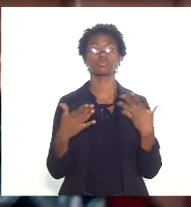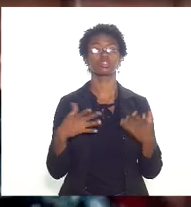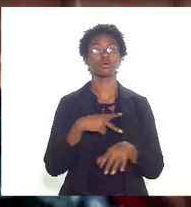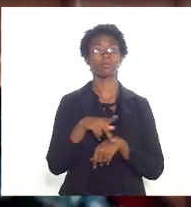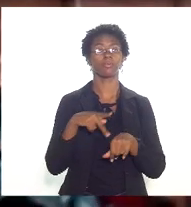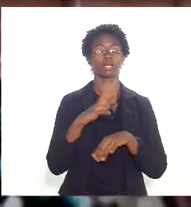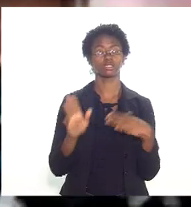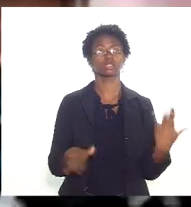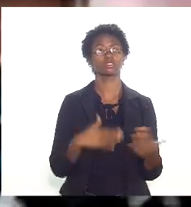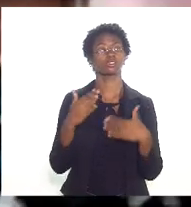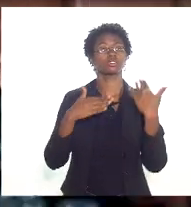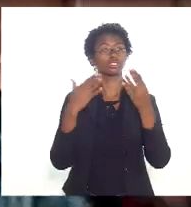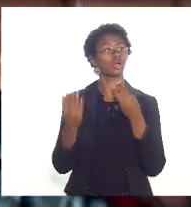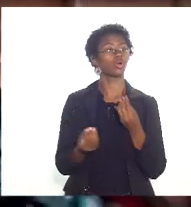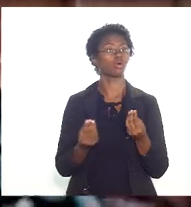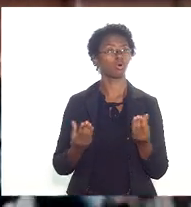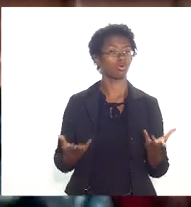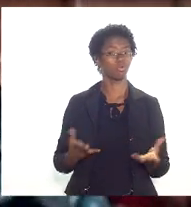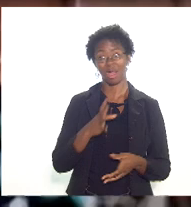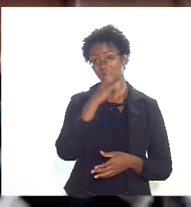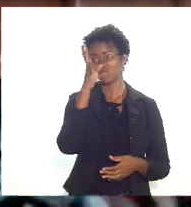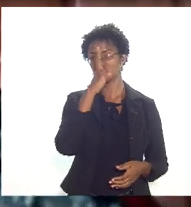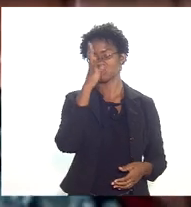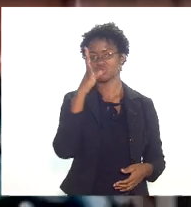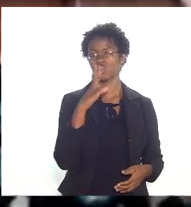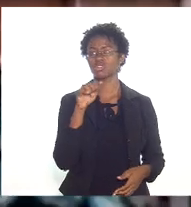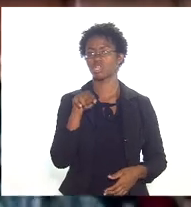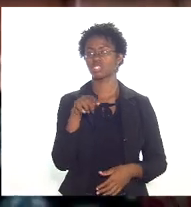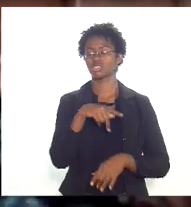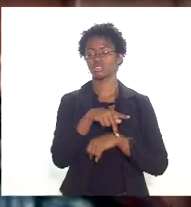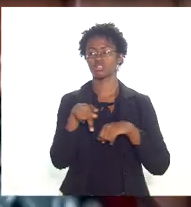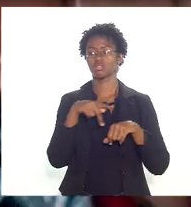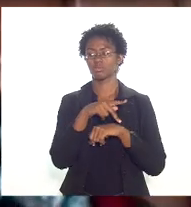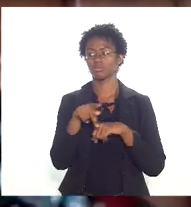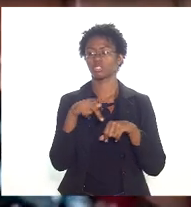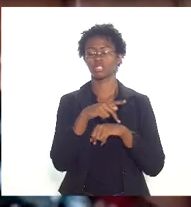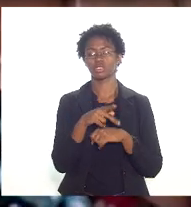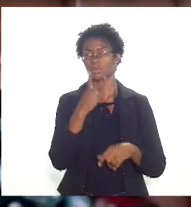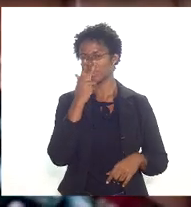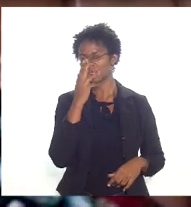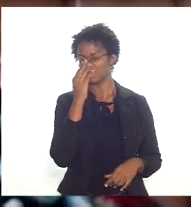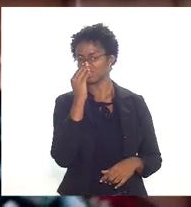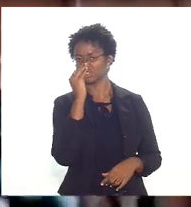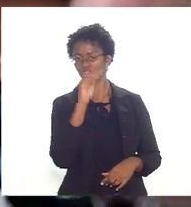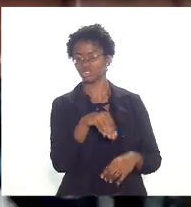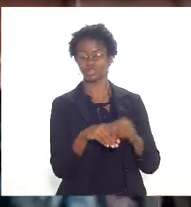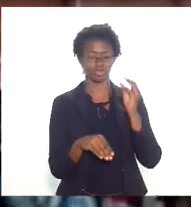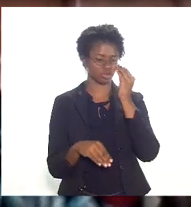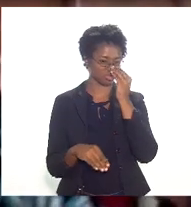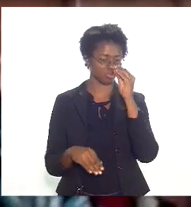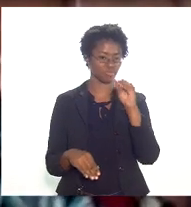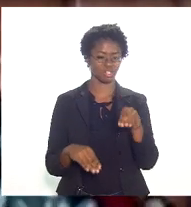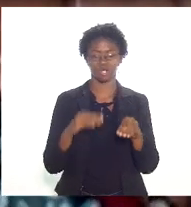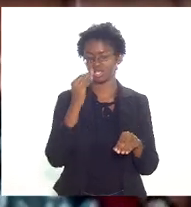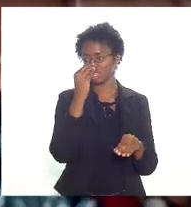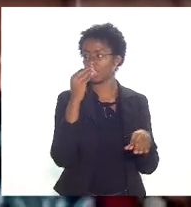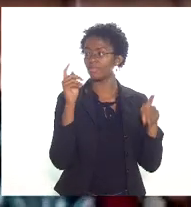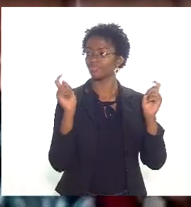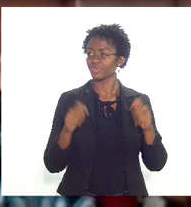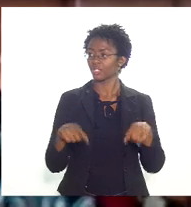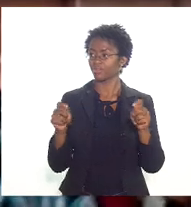país crescer e absurdo como esse país descarta e as suas